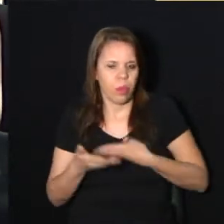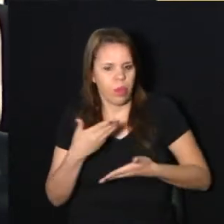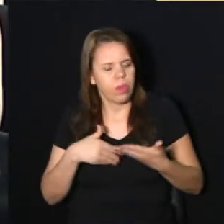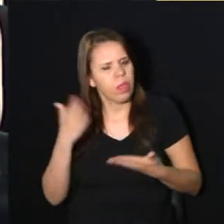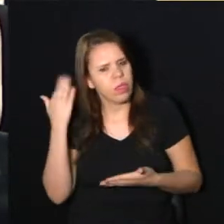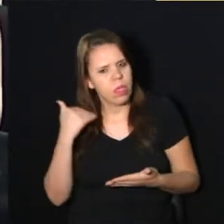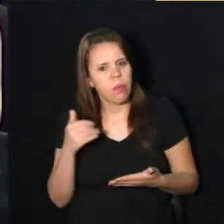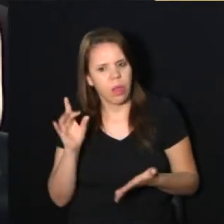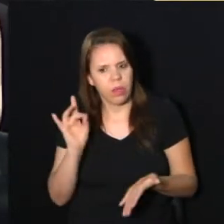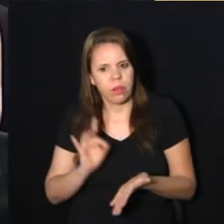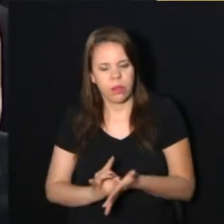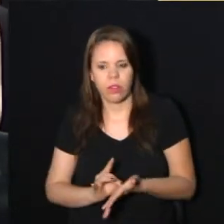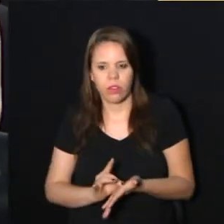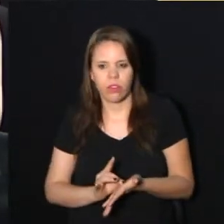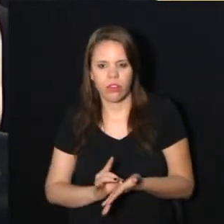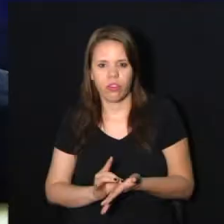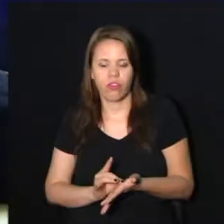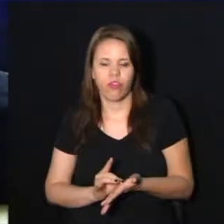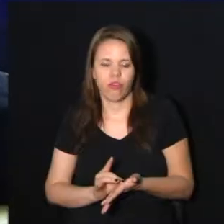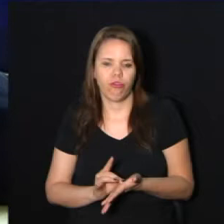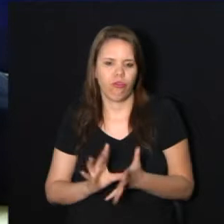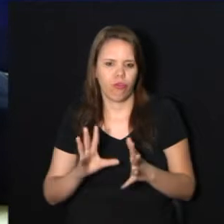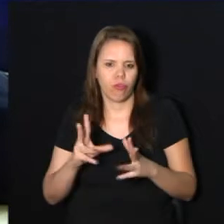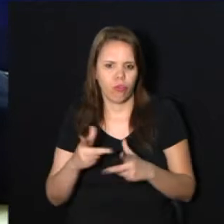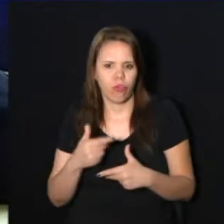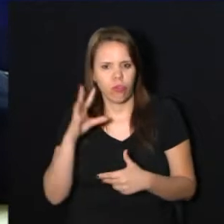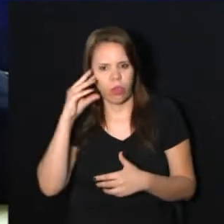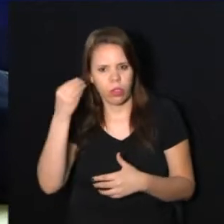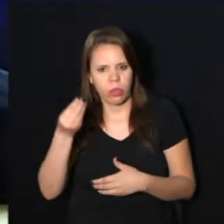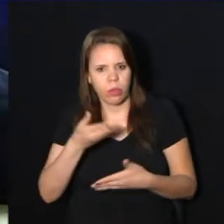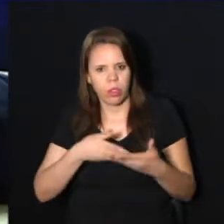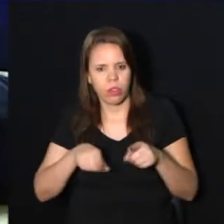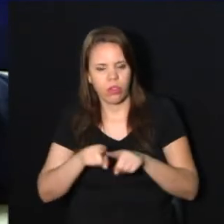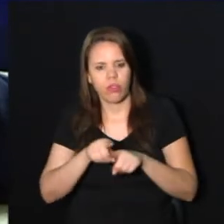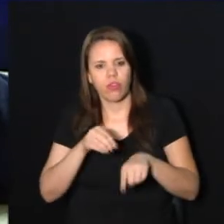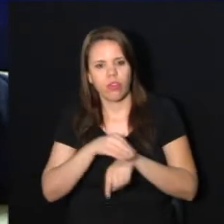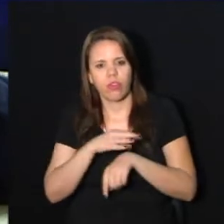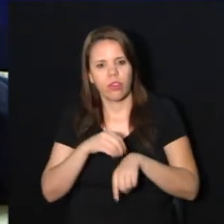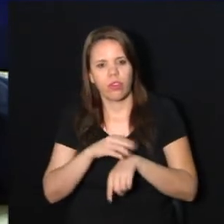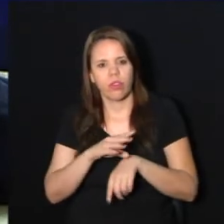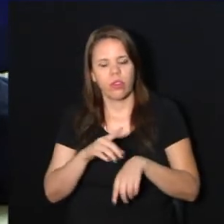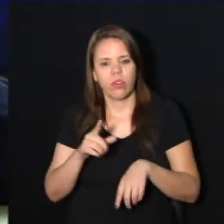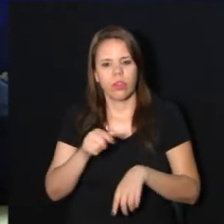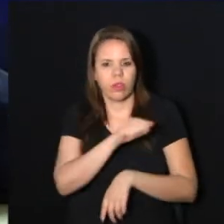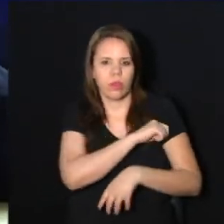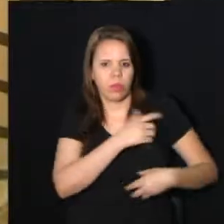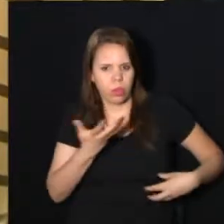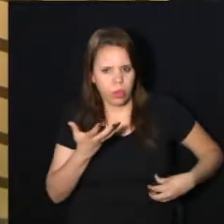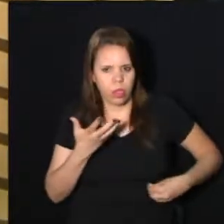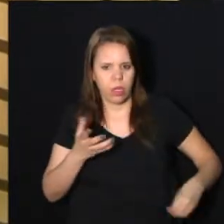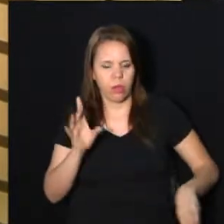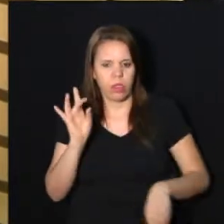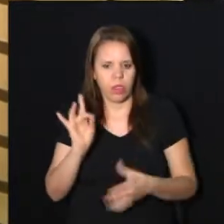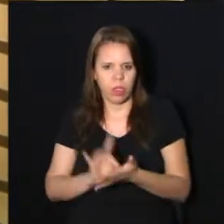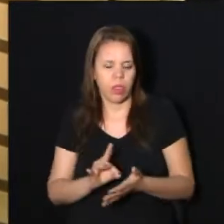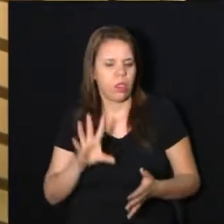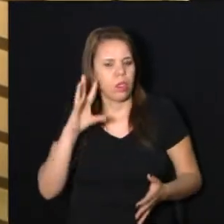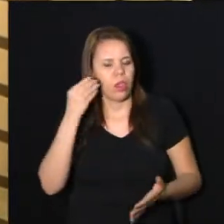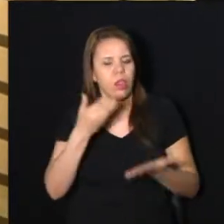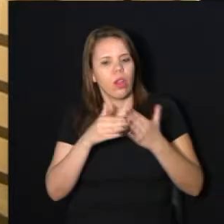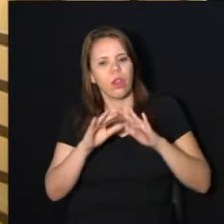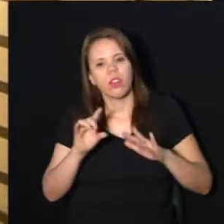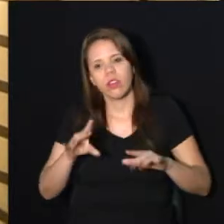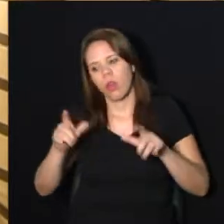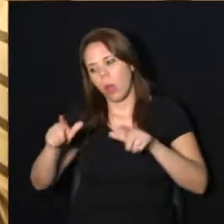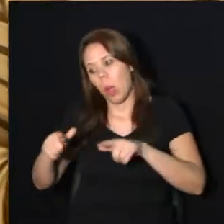saber realmente dividir o todo. E nós queremos realmente que esse aluno não entenda a escola como um espaço